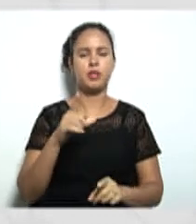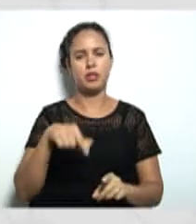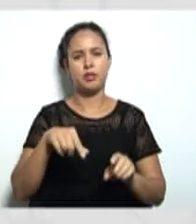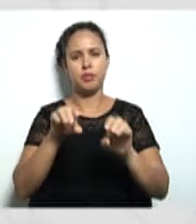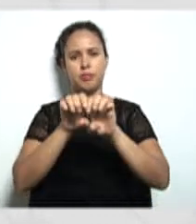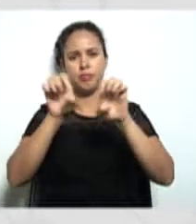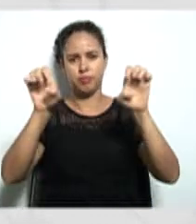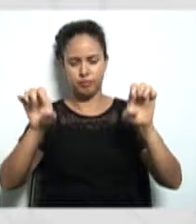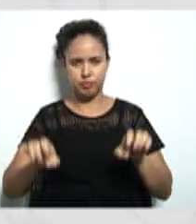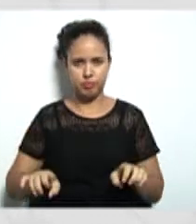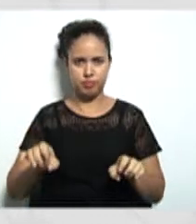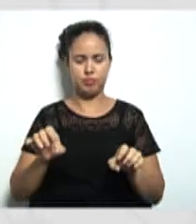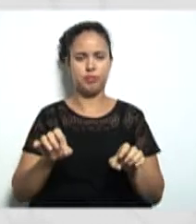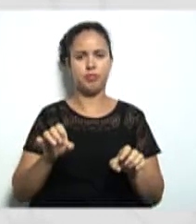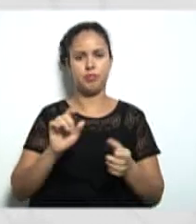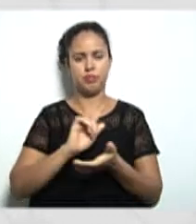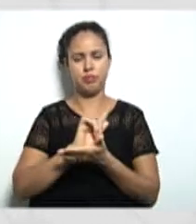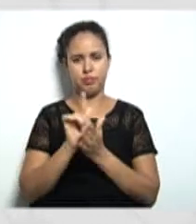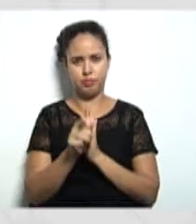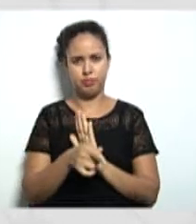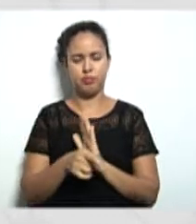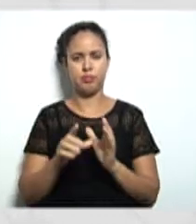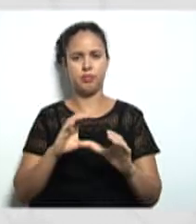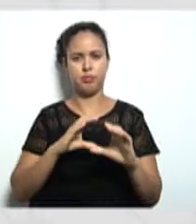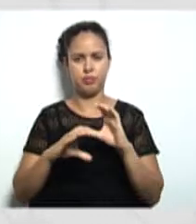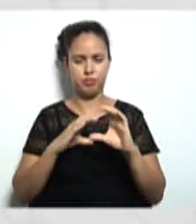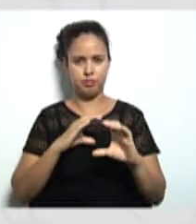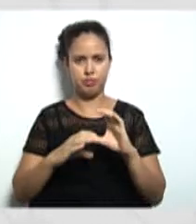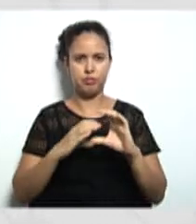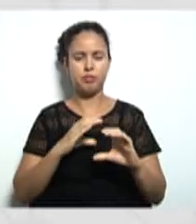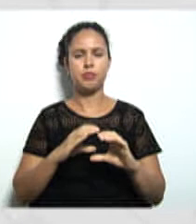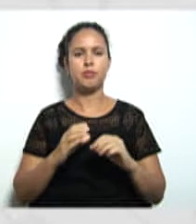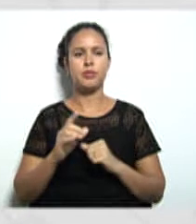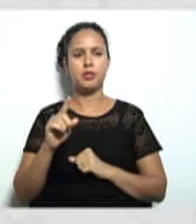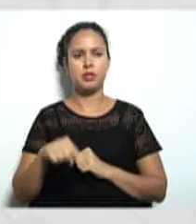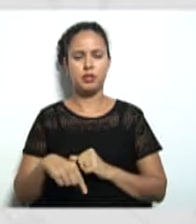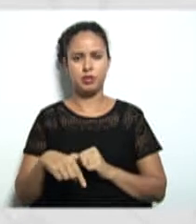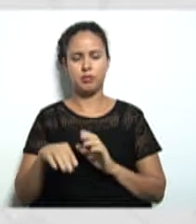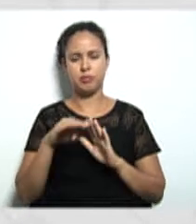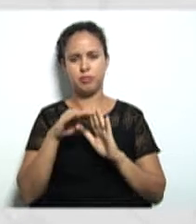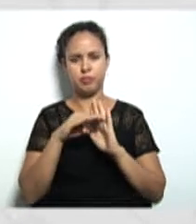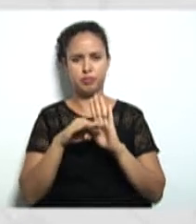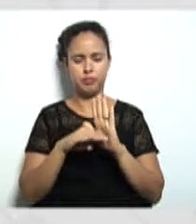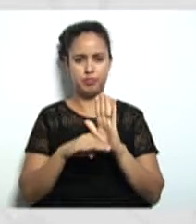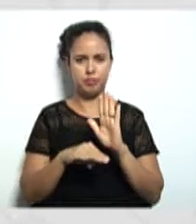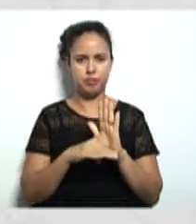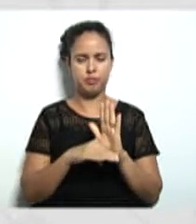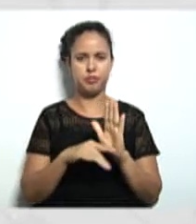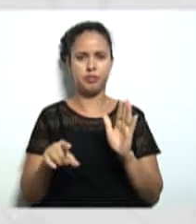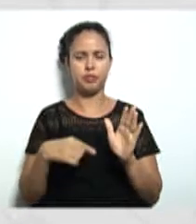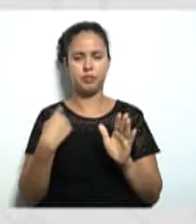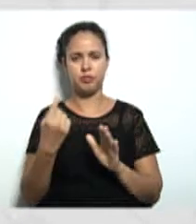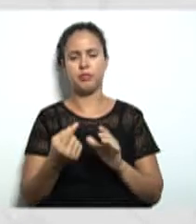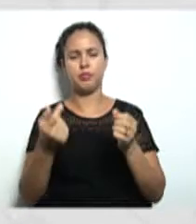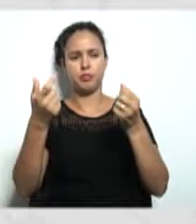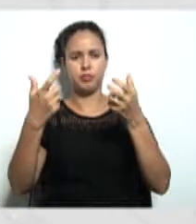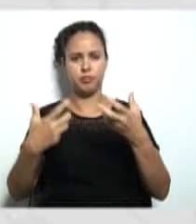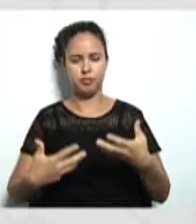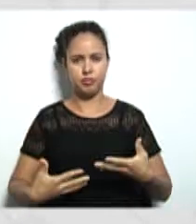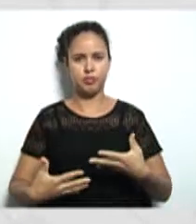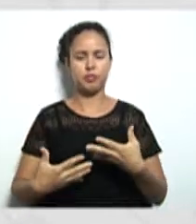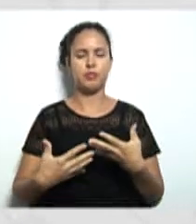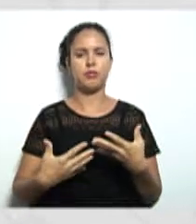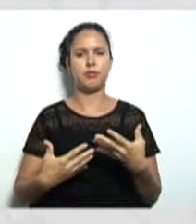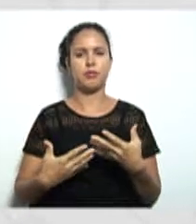estrutura do gênero de comunicação. Então, esses são os pontos, né, professora, que nós falamos, que nós